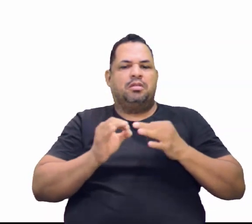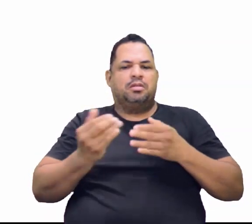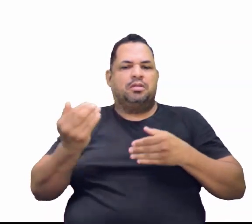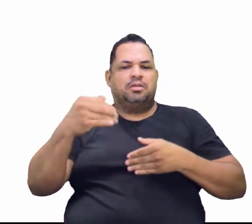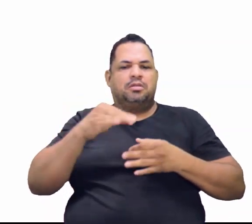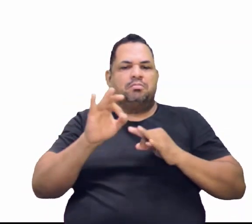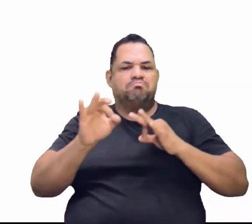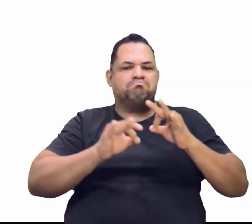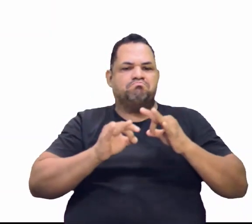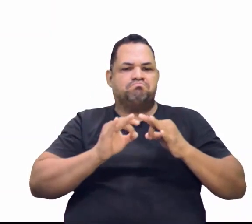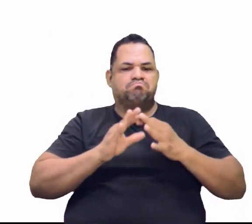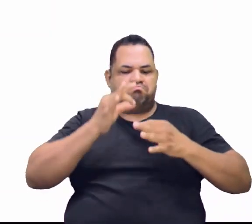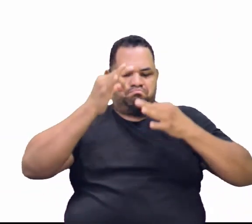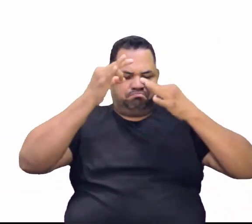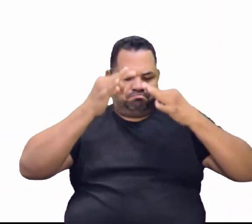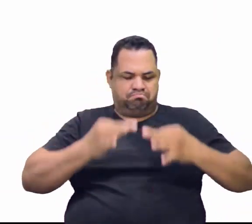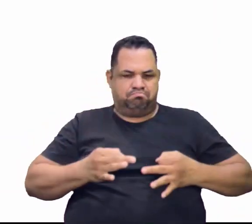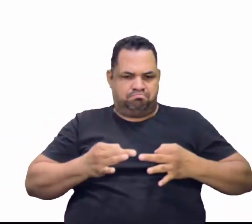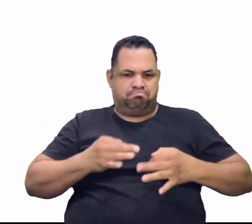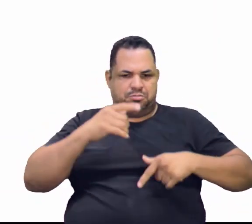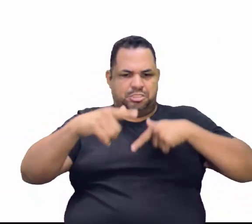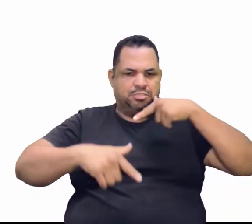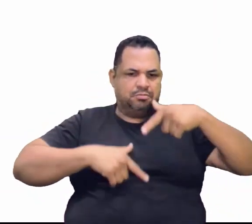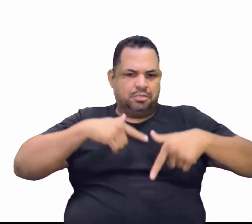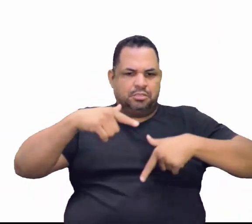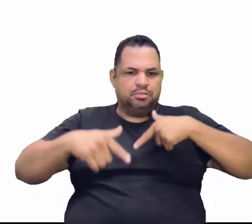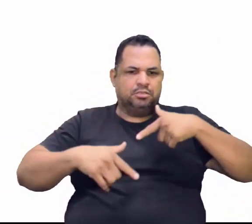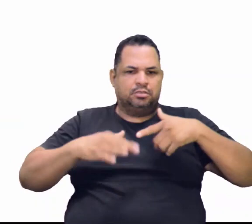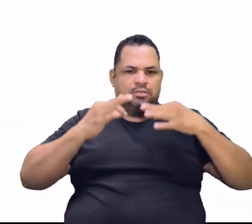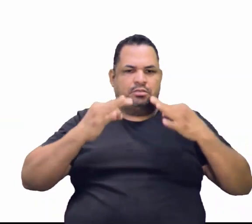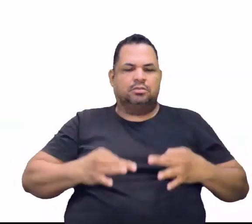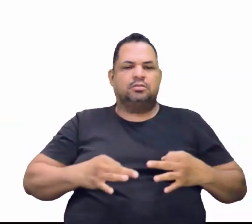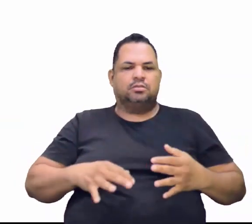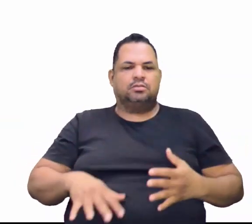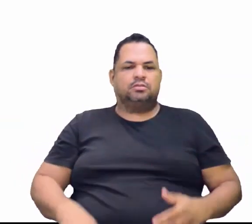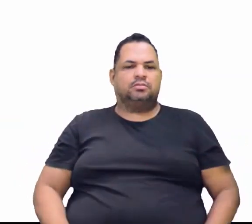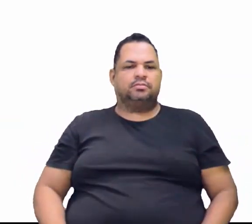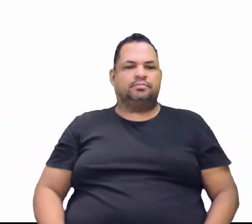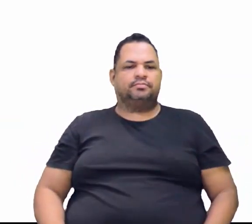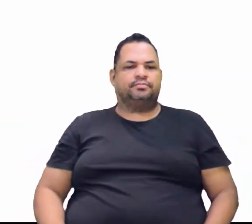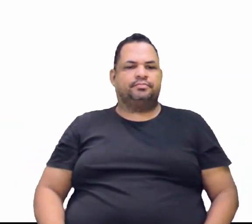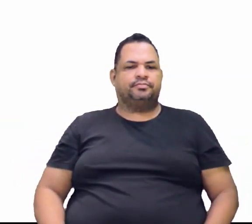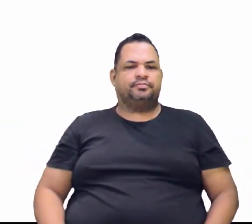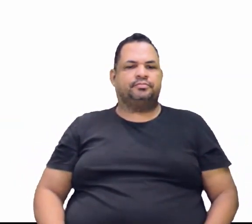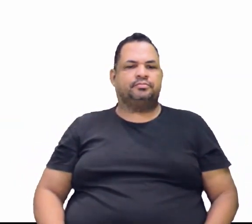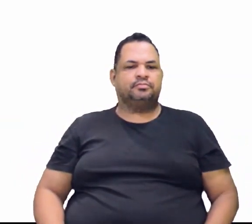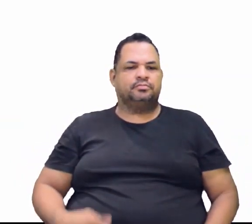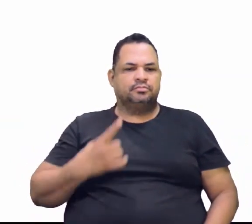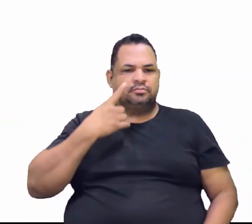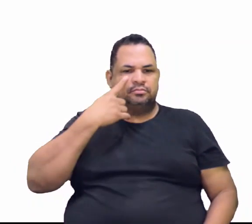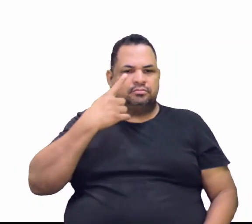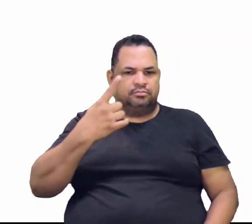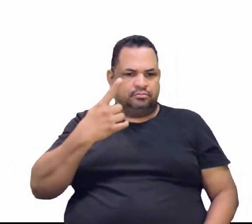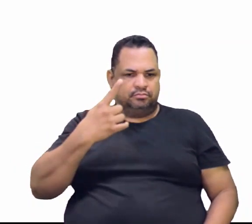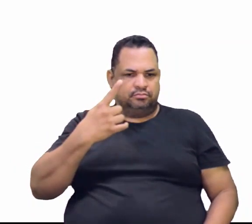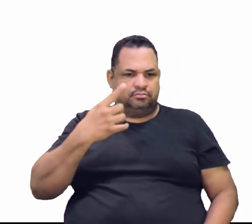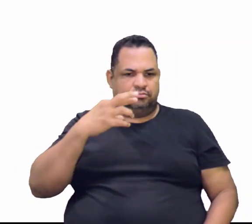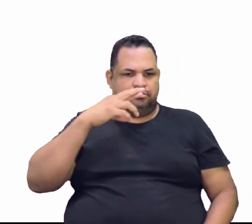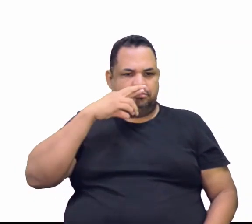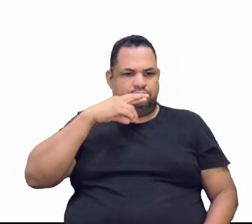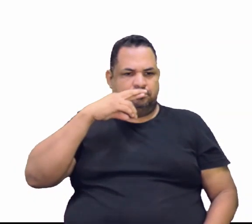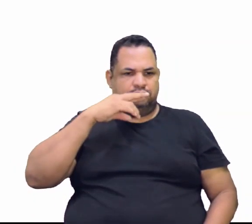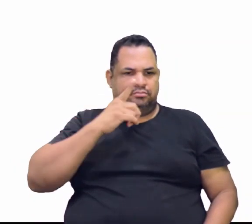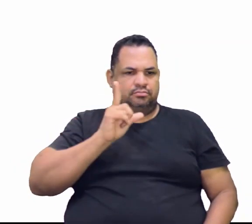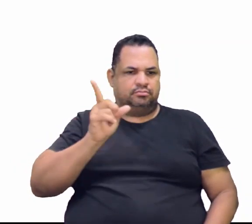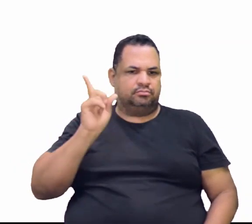na linha. Na linha. E aí? Acharam o Rondon nessa foto aí?